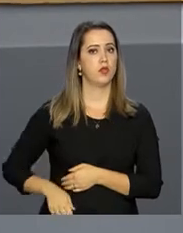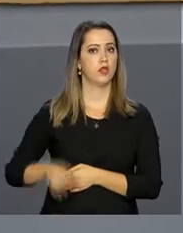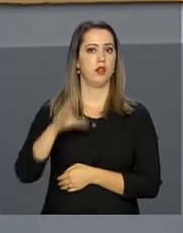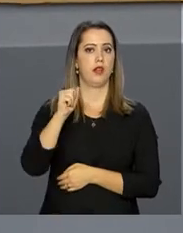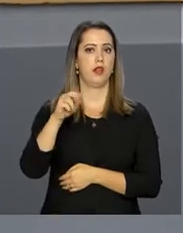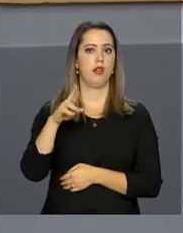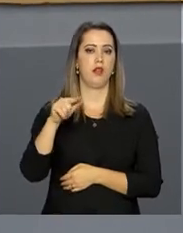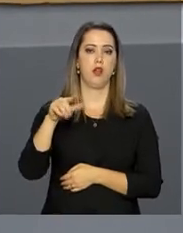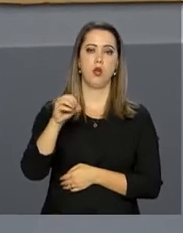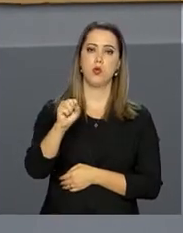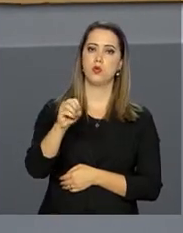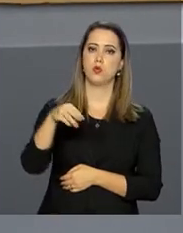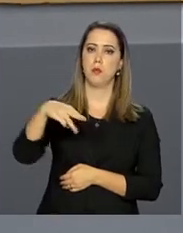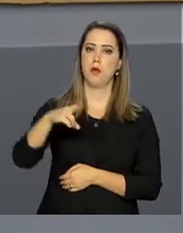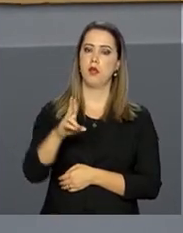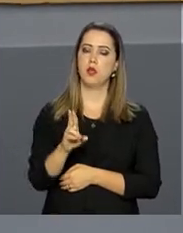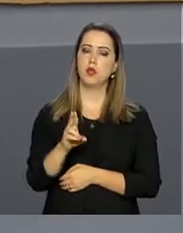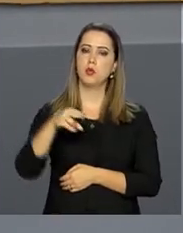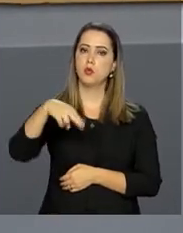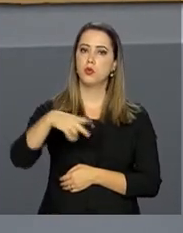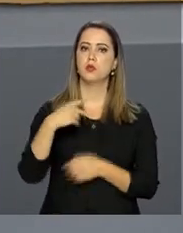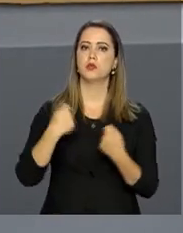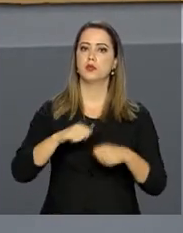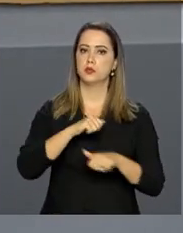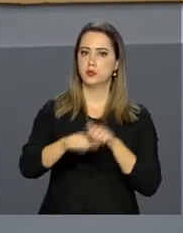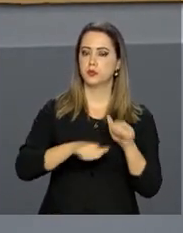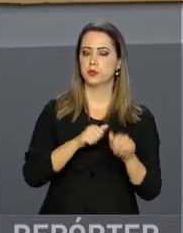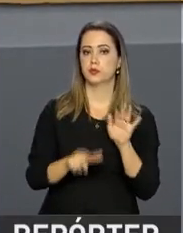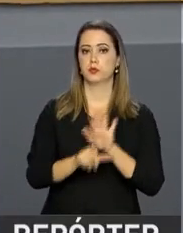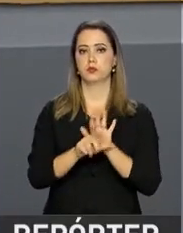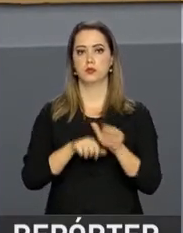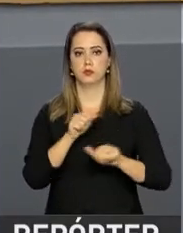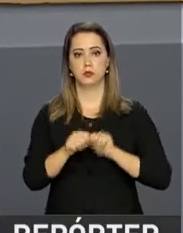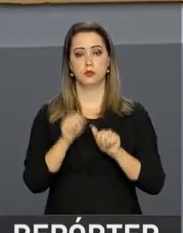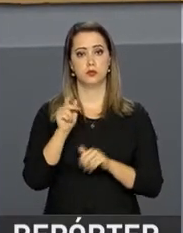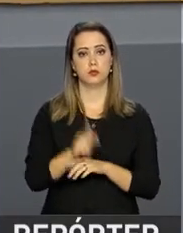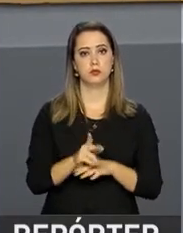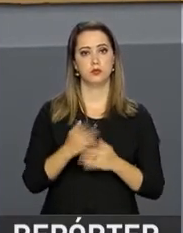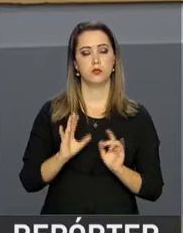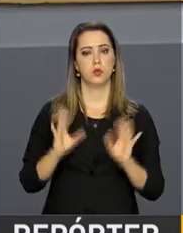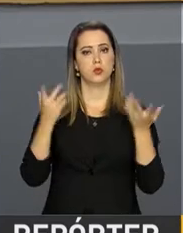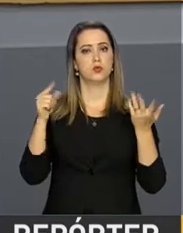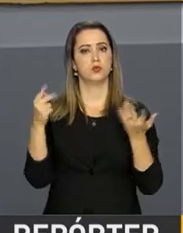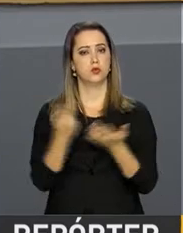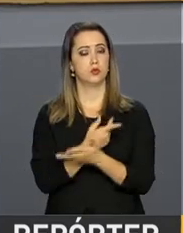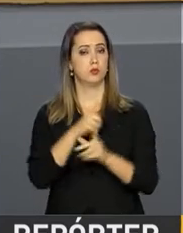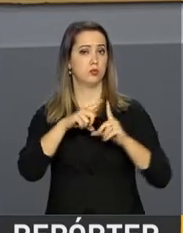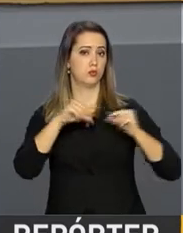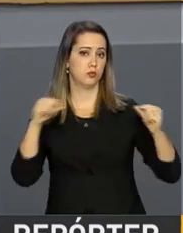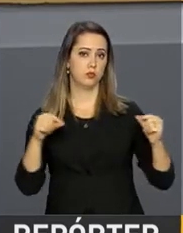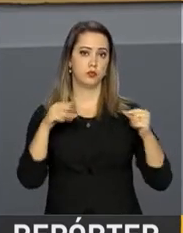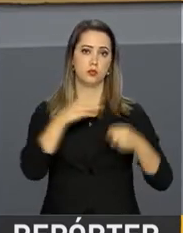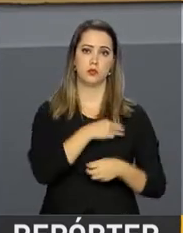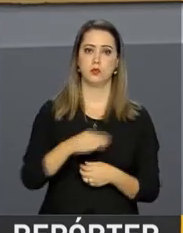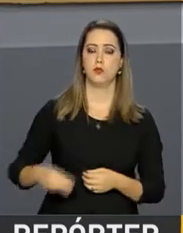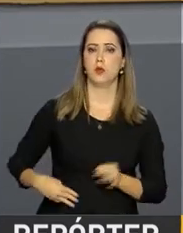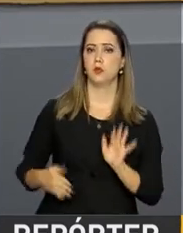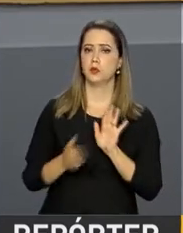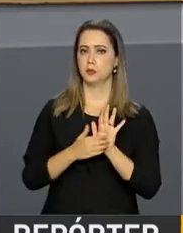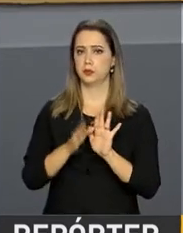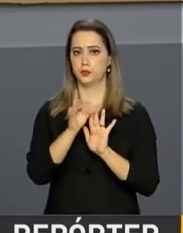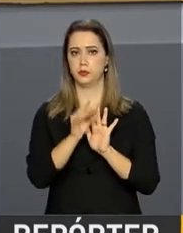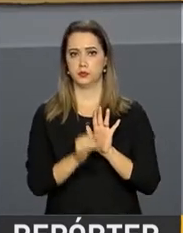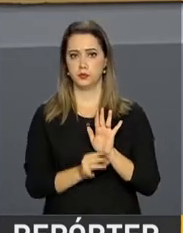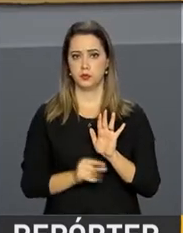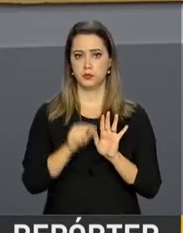Marum, reforçou a necessidade da aprovação das mudanças na Previdência durante evento realizado em Brasília. O ministro apresentou também